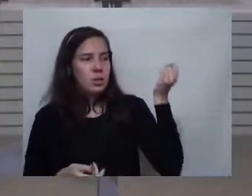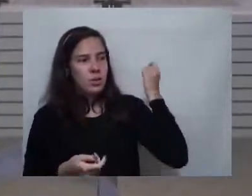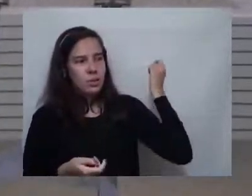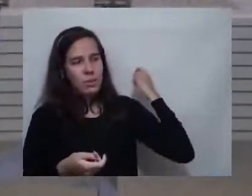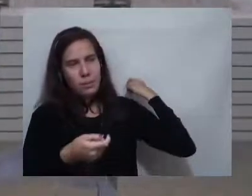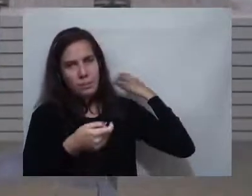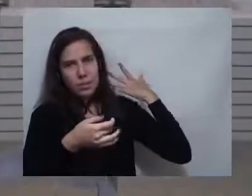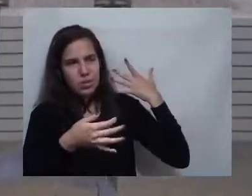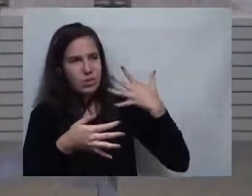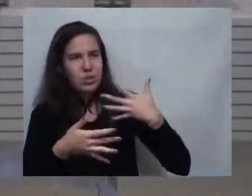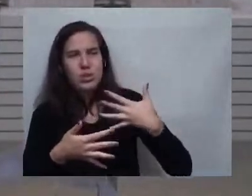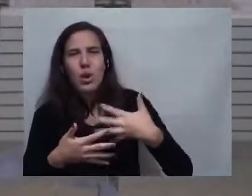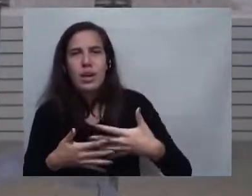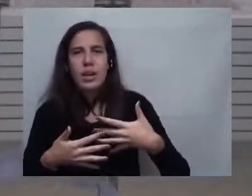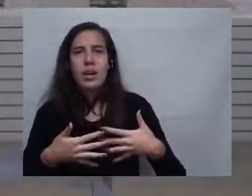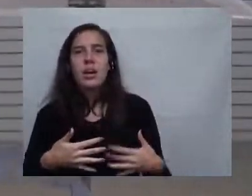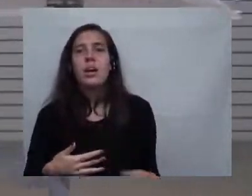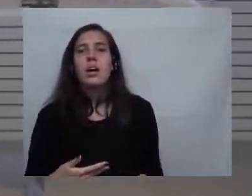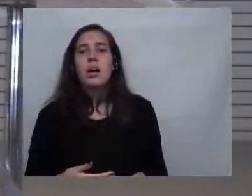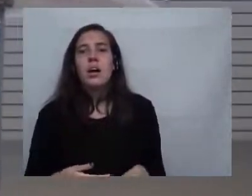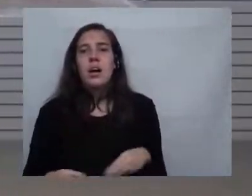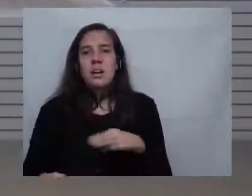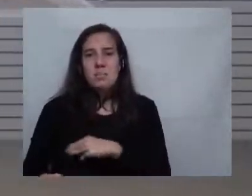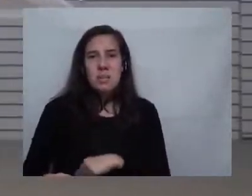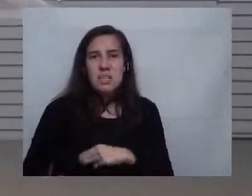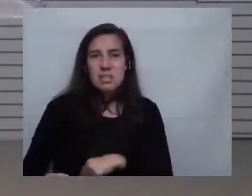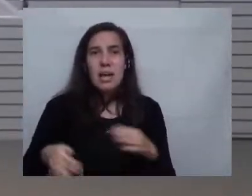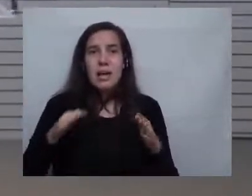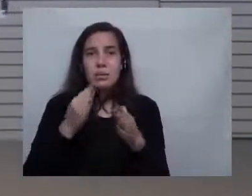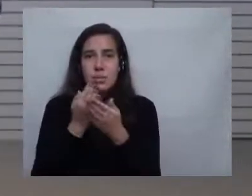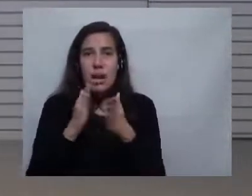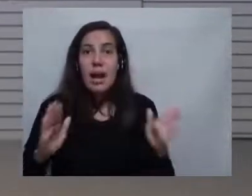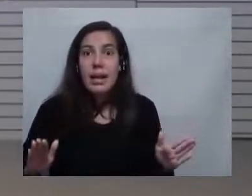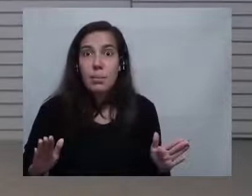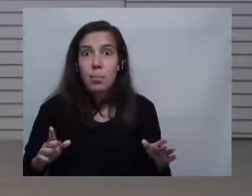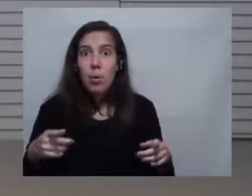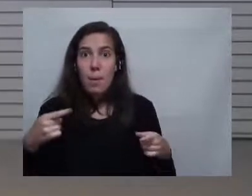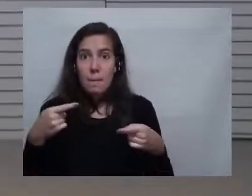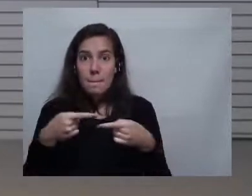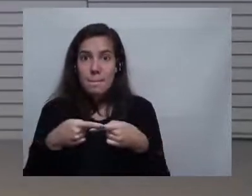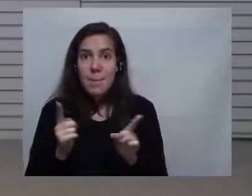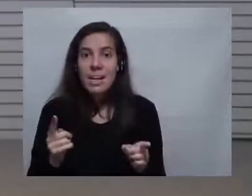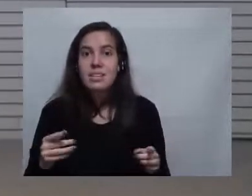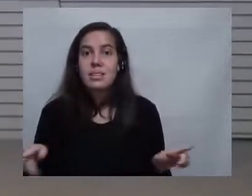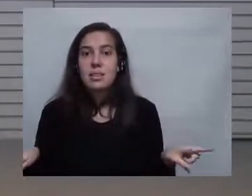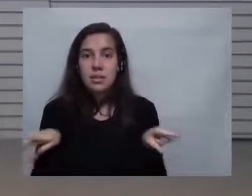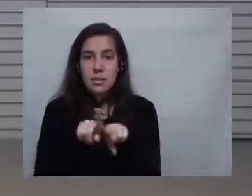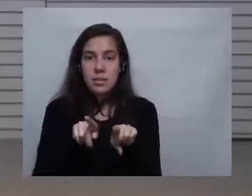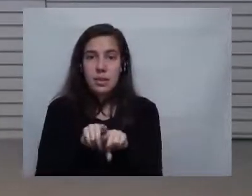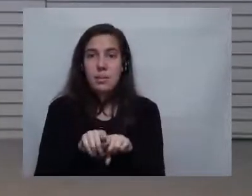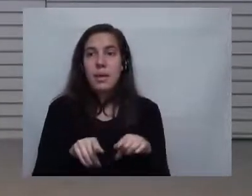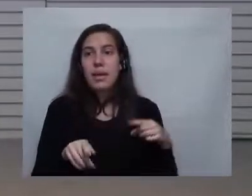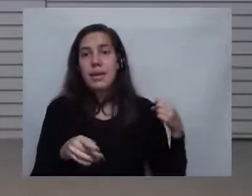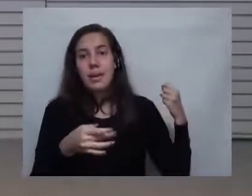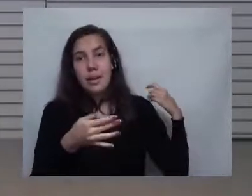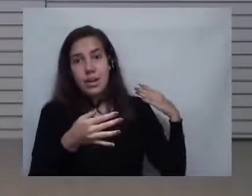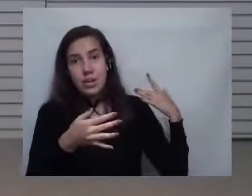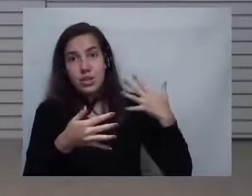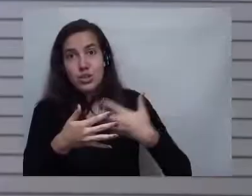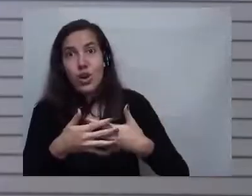caíram e não avançaram mas também é por causa do nome de Jesus que nós temos